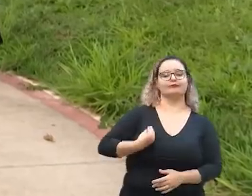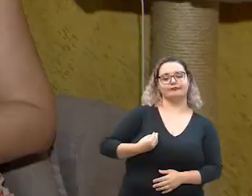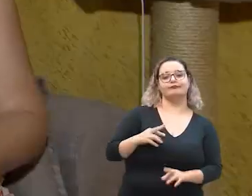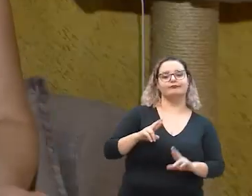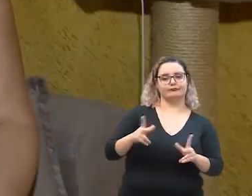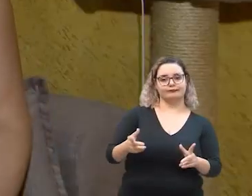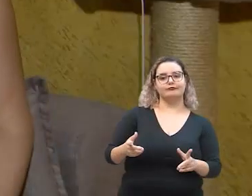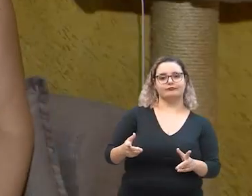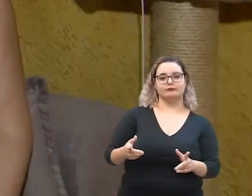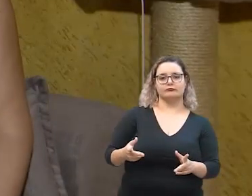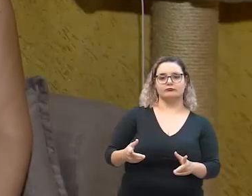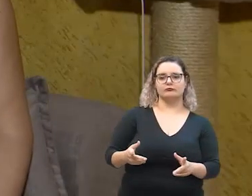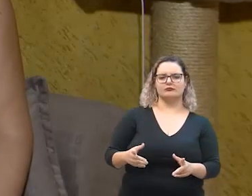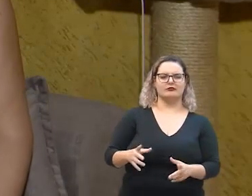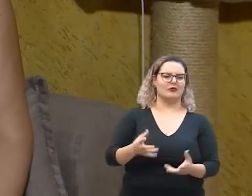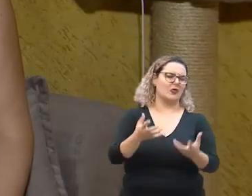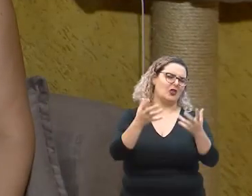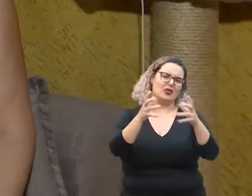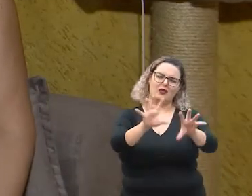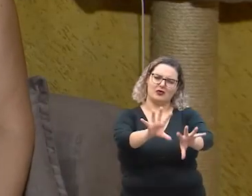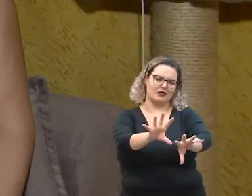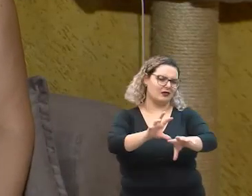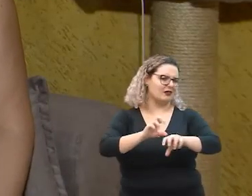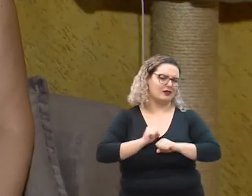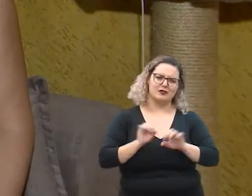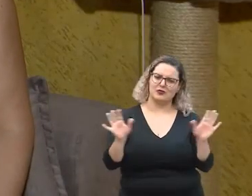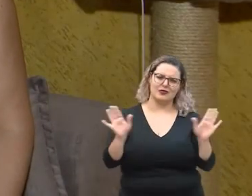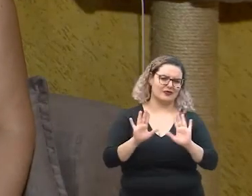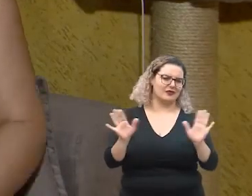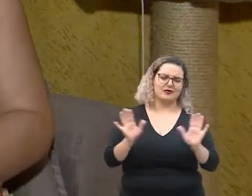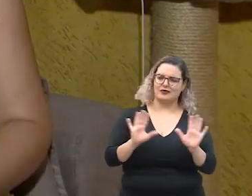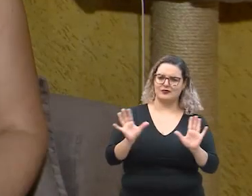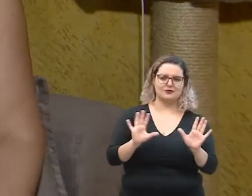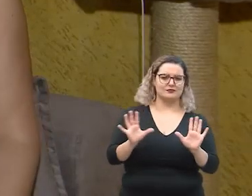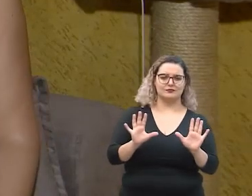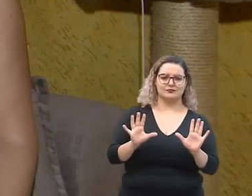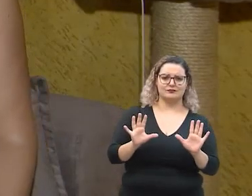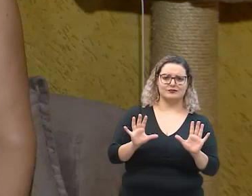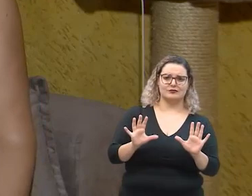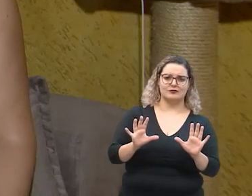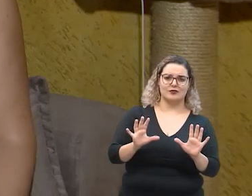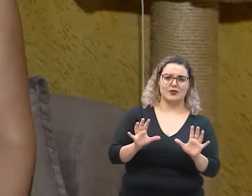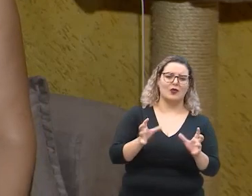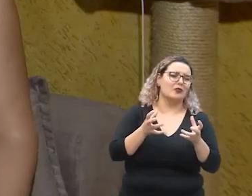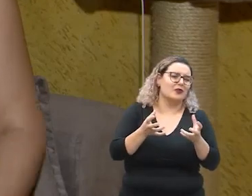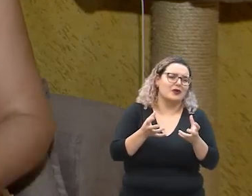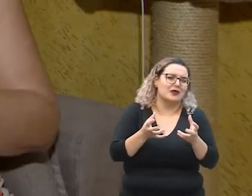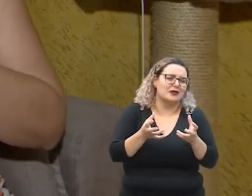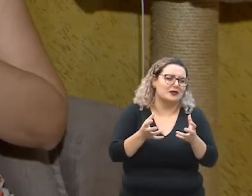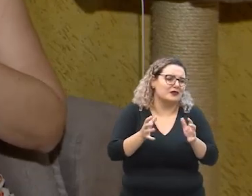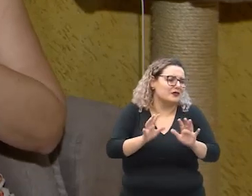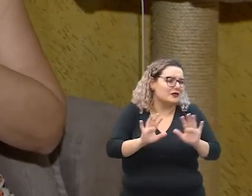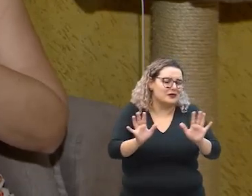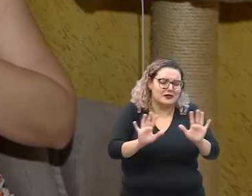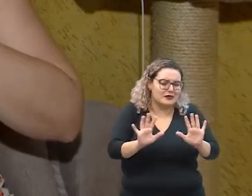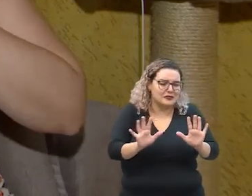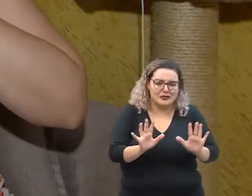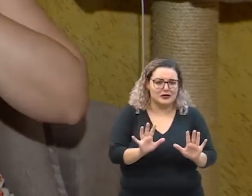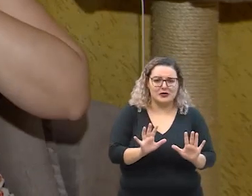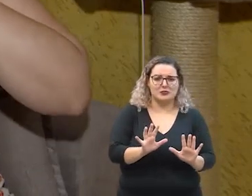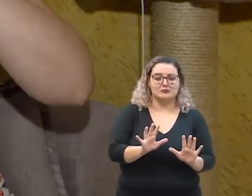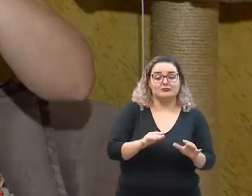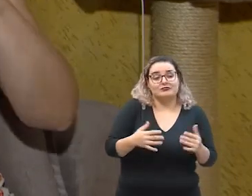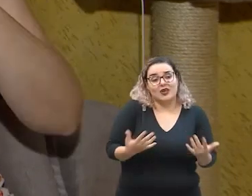antes. Não queira pegar, né? Eu queria não ter passado por essa experiência, já que